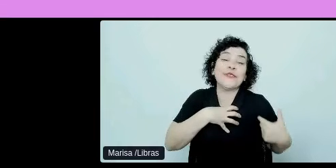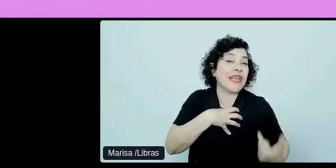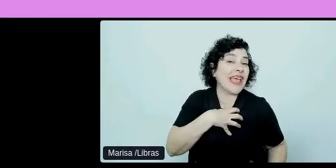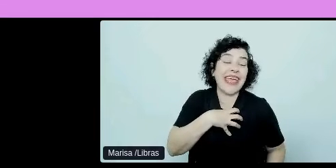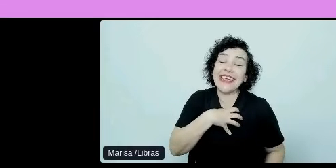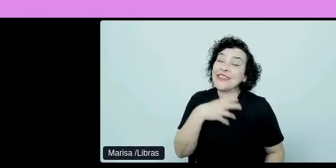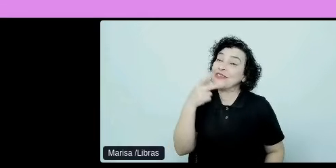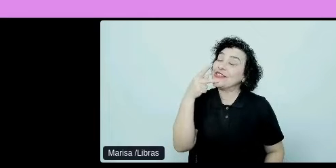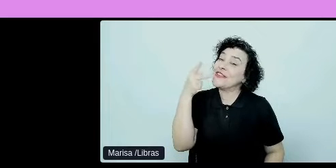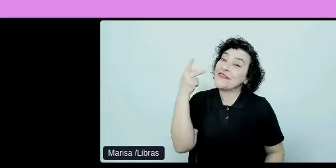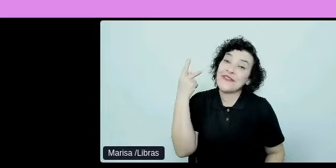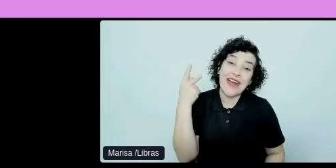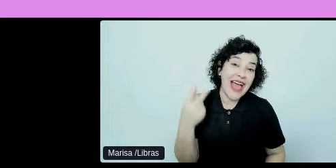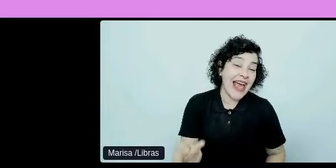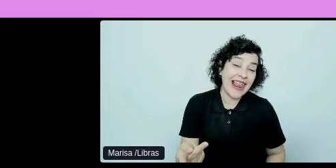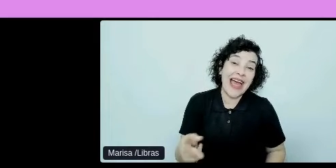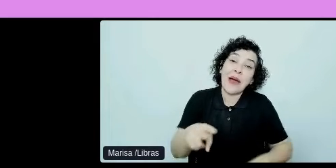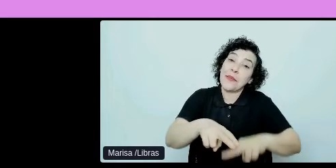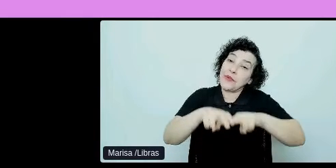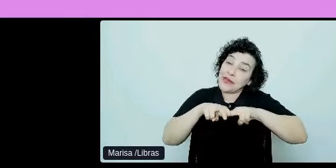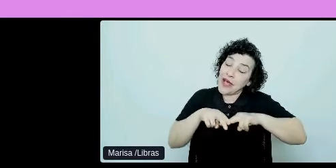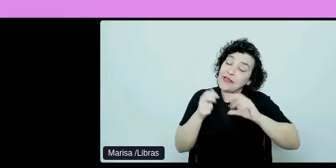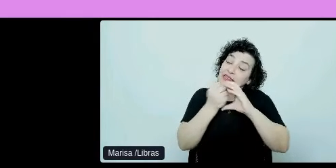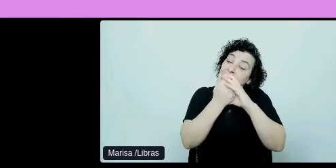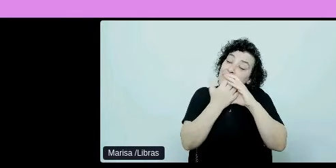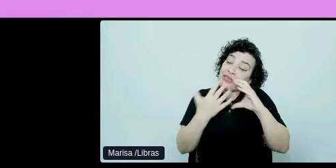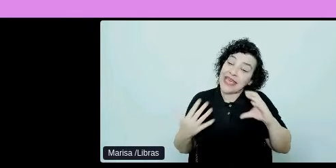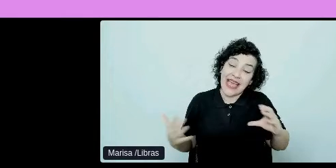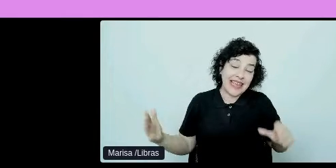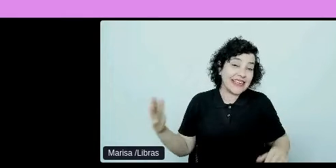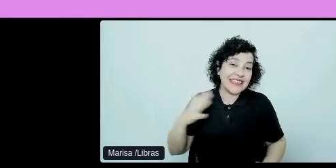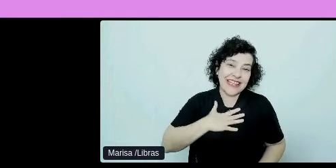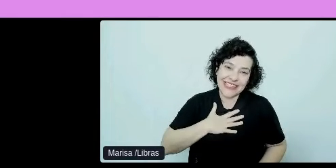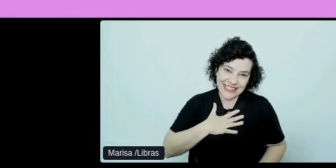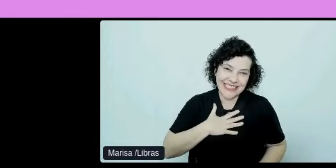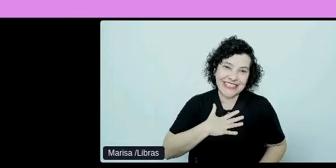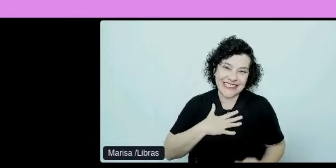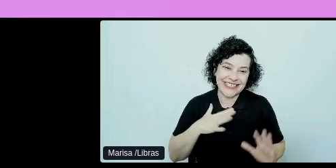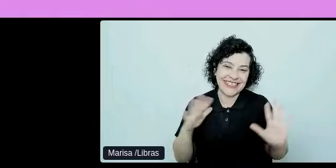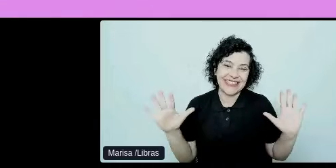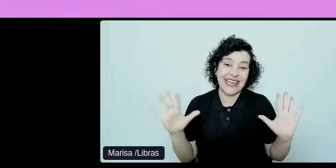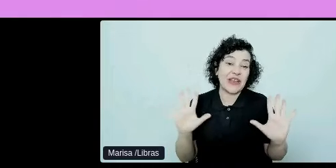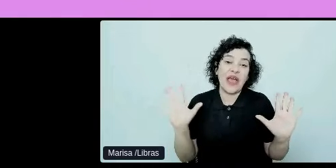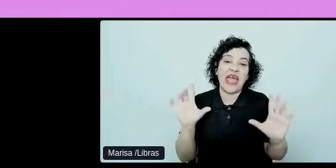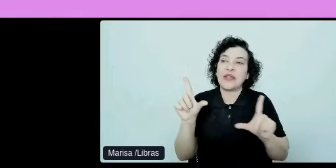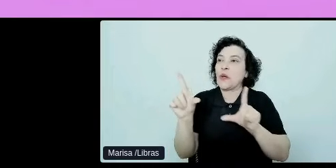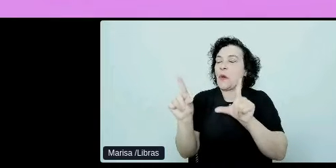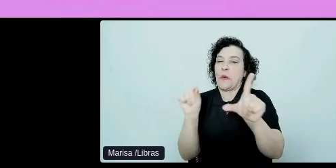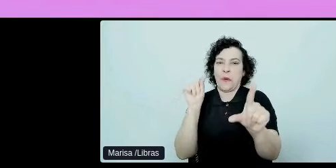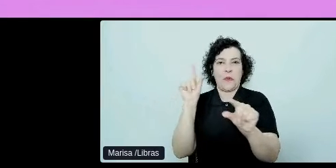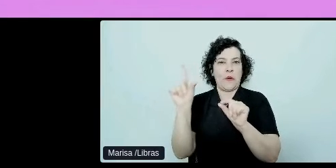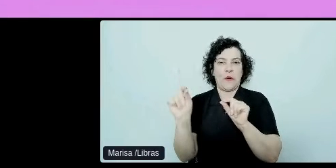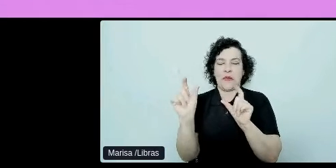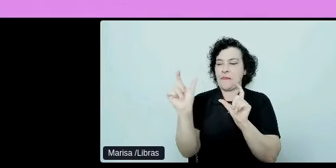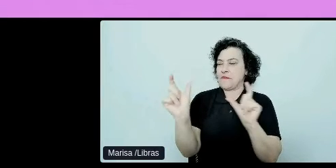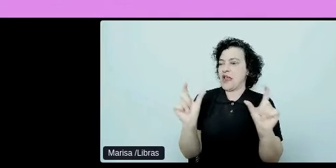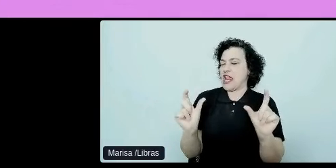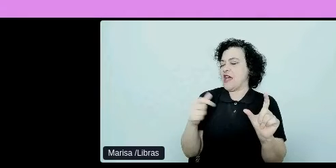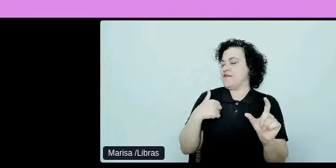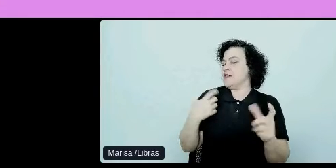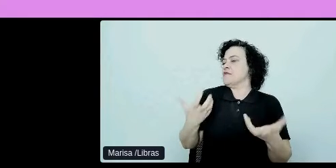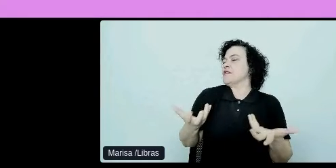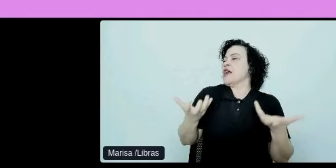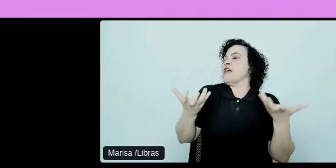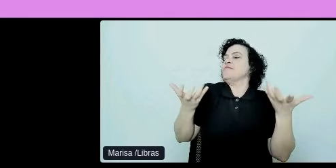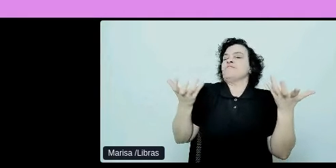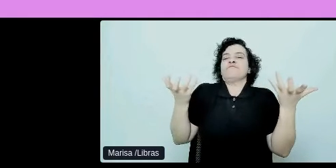meramente por eu ser quem eu sou, não é assim algo, eu estou escolhendo essa palavra porque eu quero parecer melhor, eu